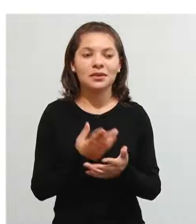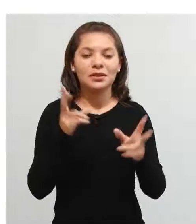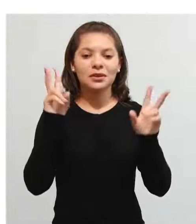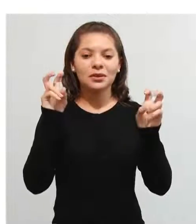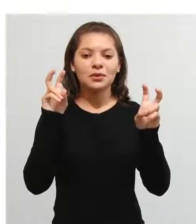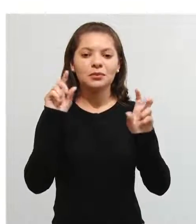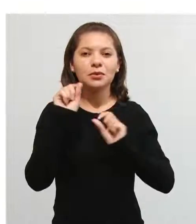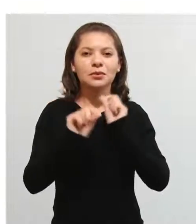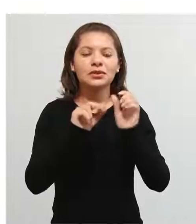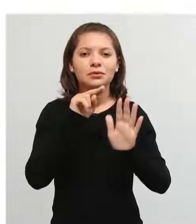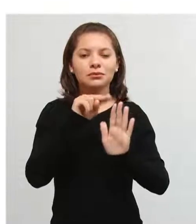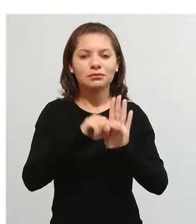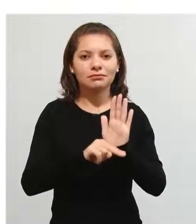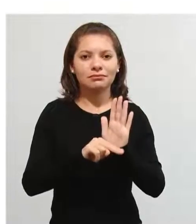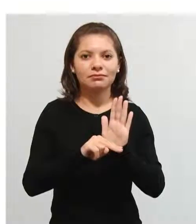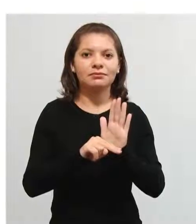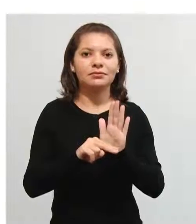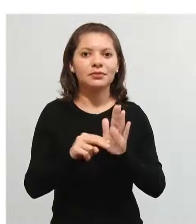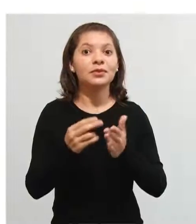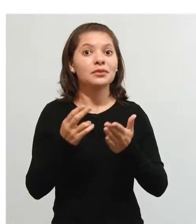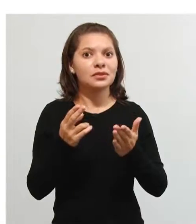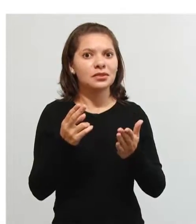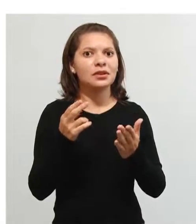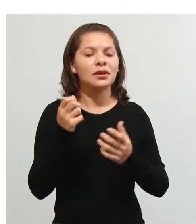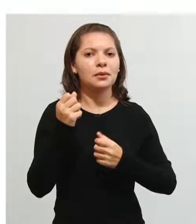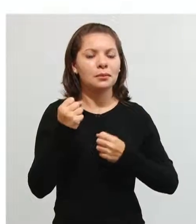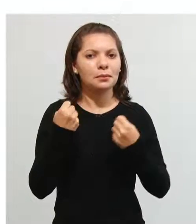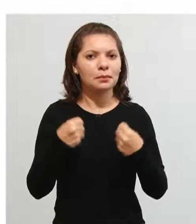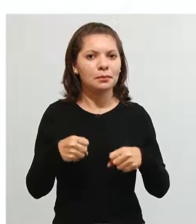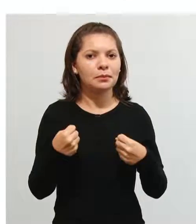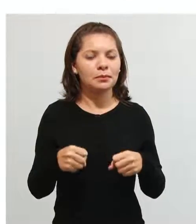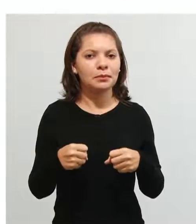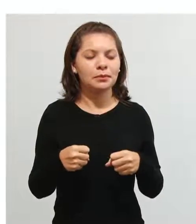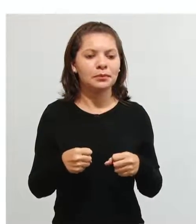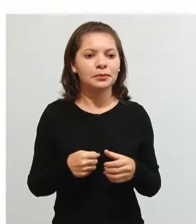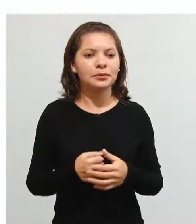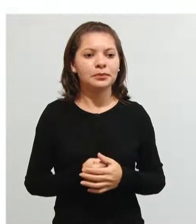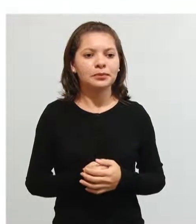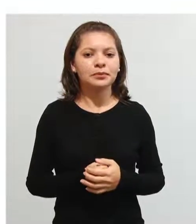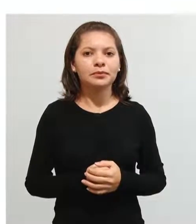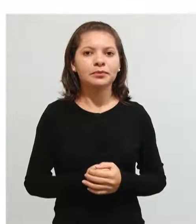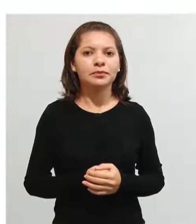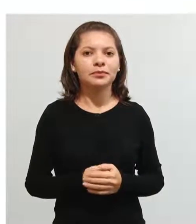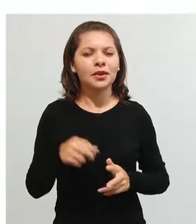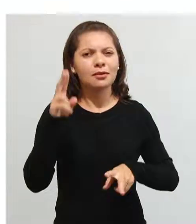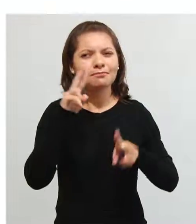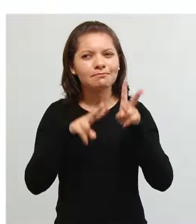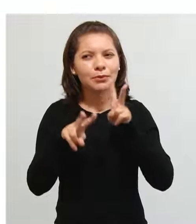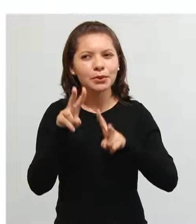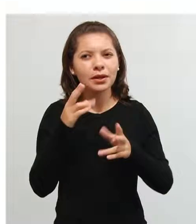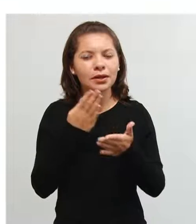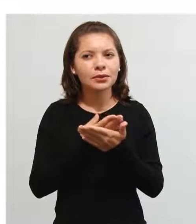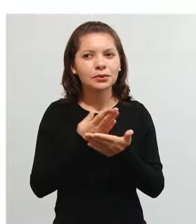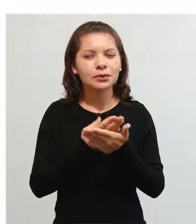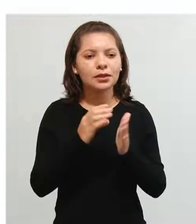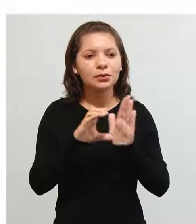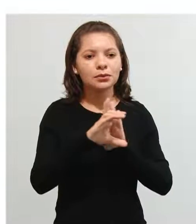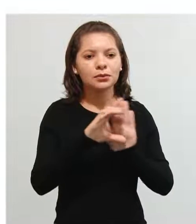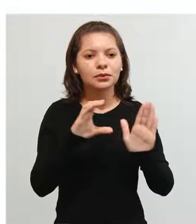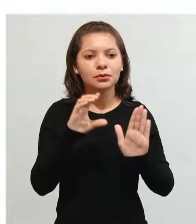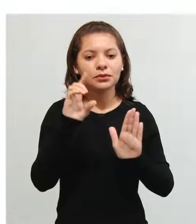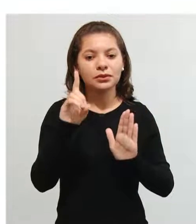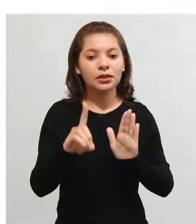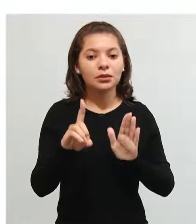que são normas, também você pode dar uma olhada lá no nosso conteúdo de Direito